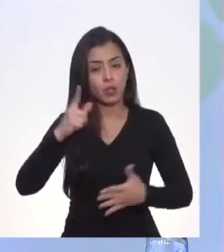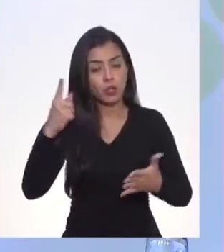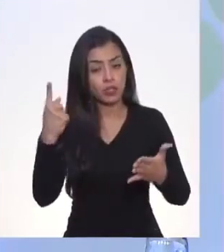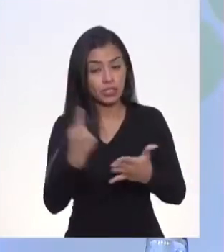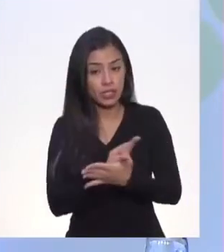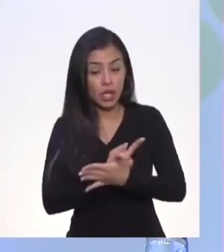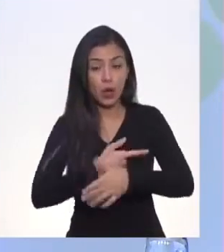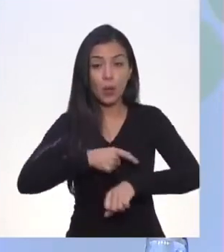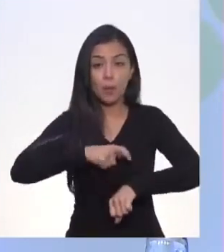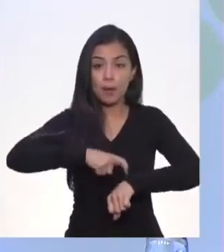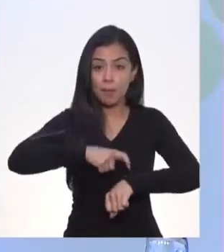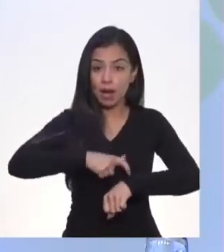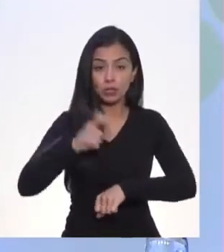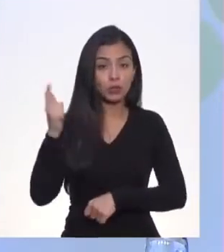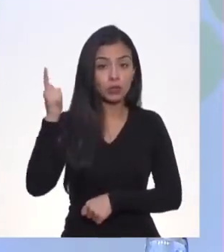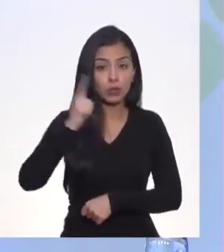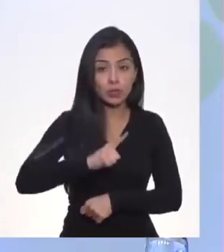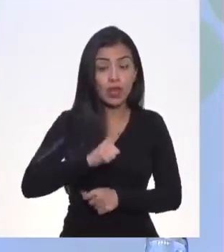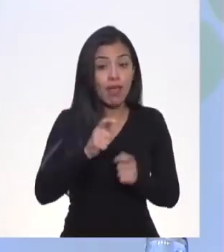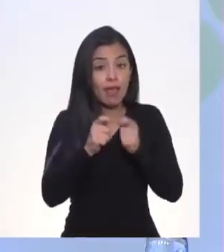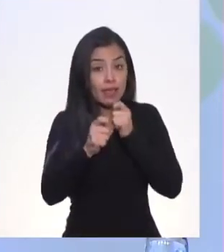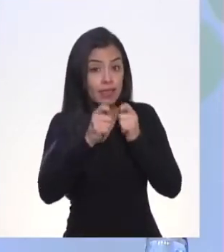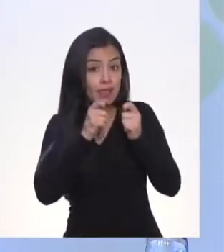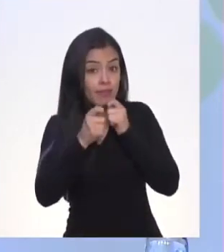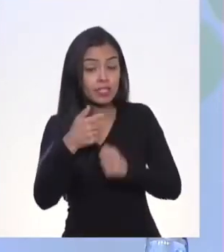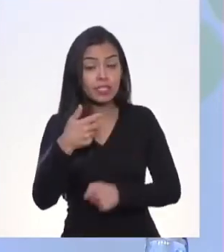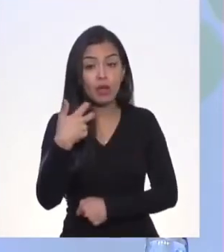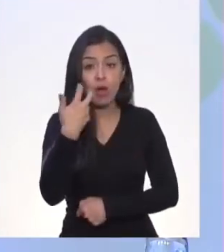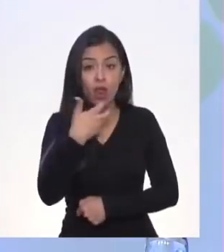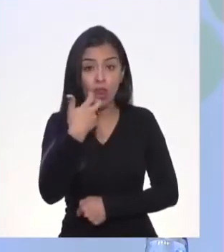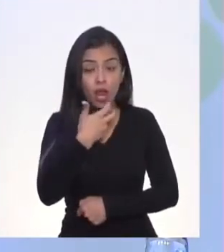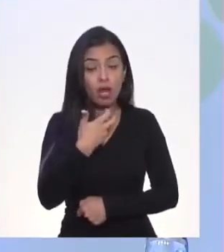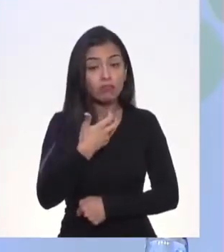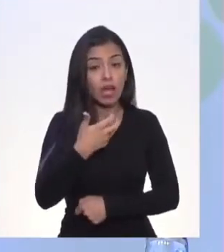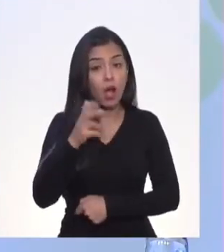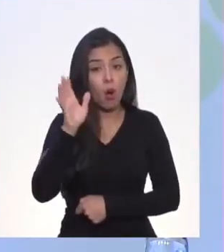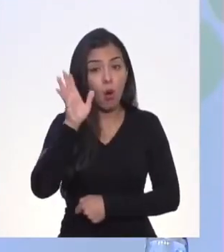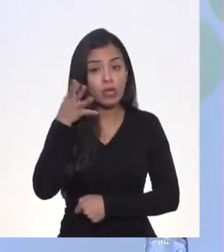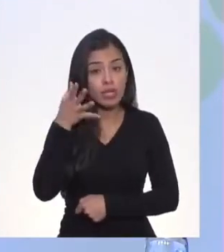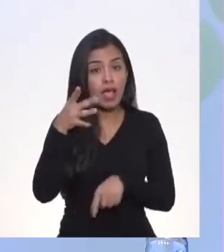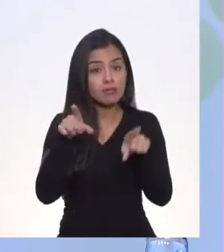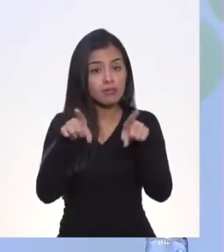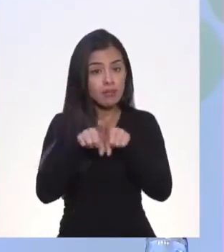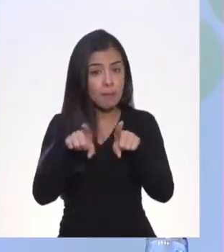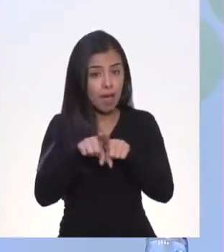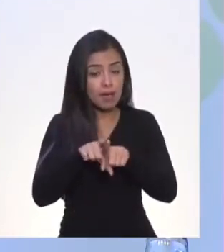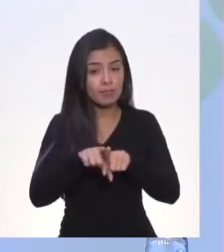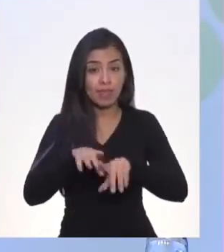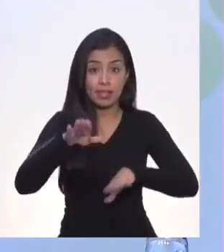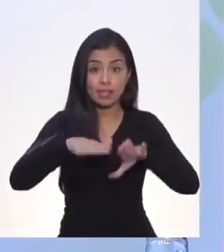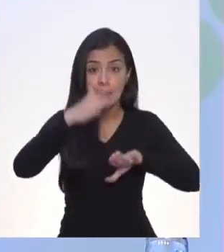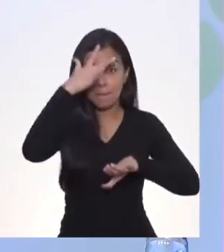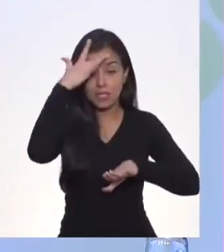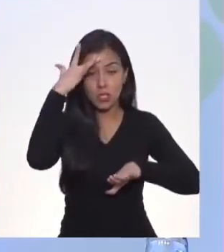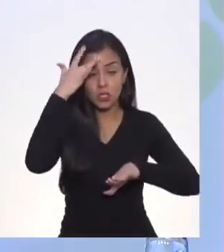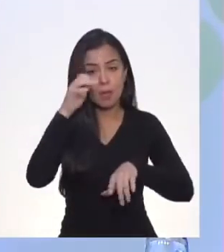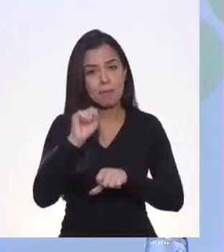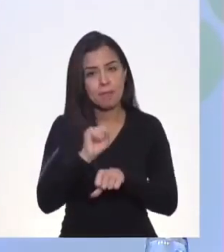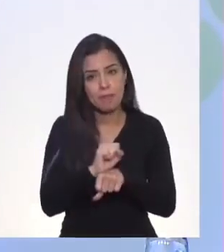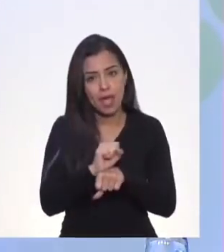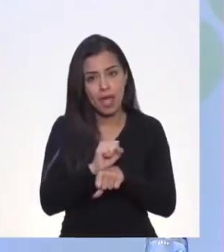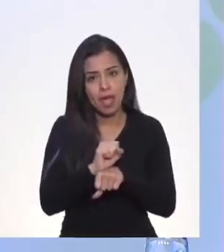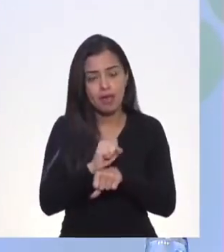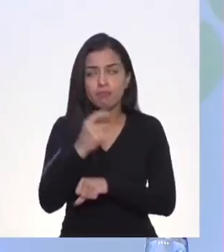parte e não conseguir, na entrevista, na oralidade, isso acontece, isso são marcas da oralidade, a pessoa para um pouco,